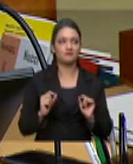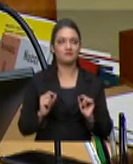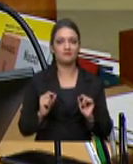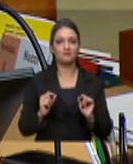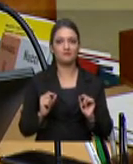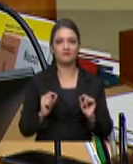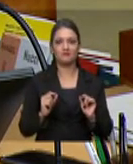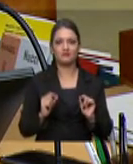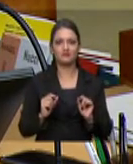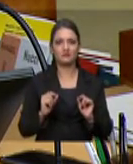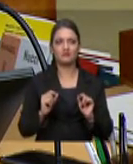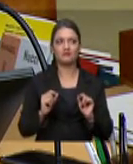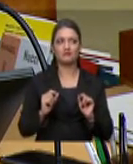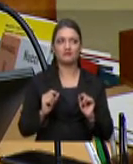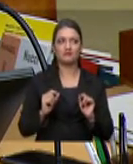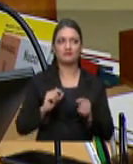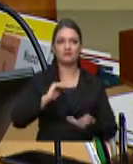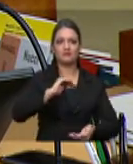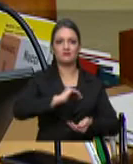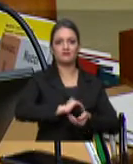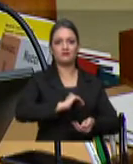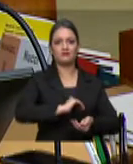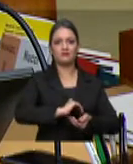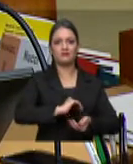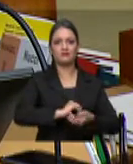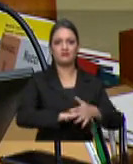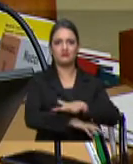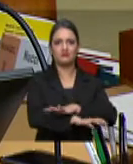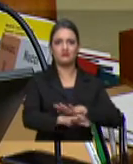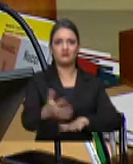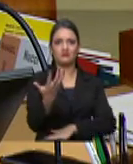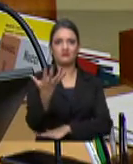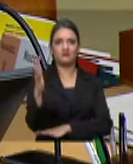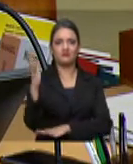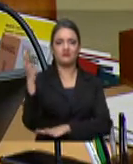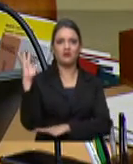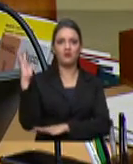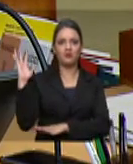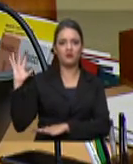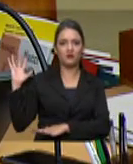este Fundo Nacional de Meio Ambiente, ele nasce em